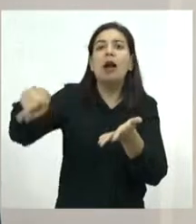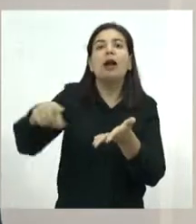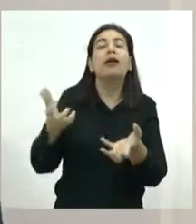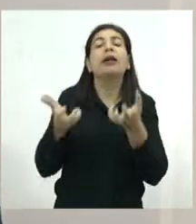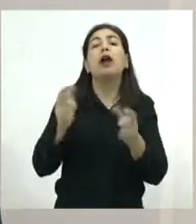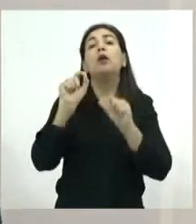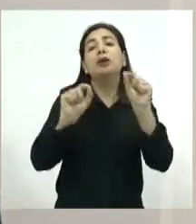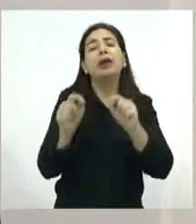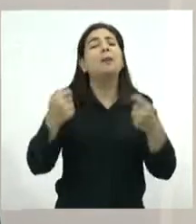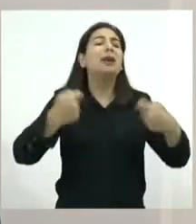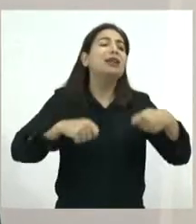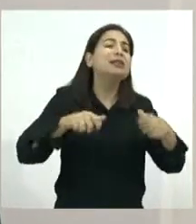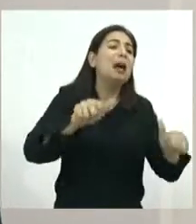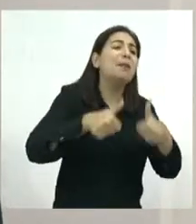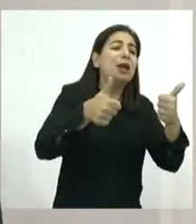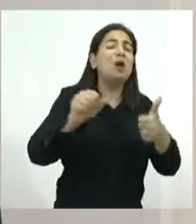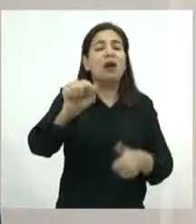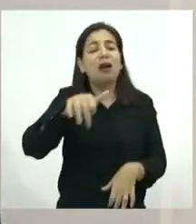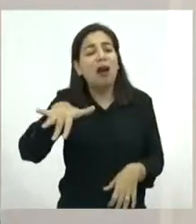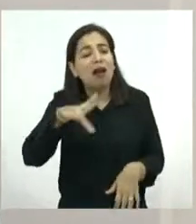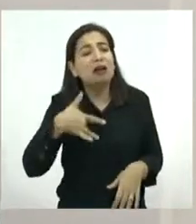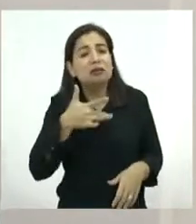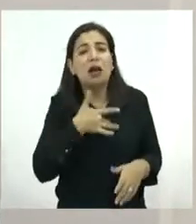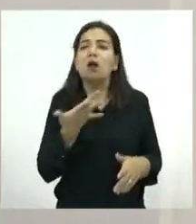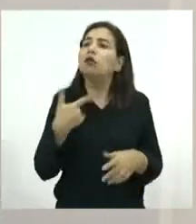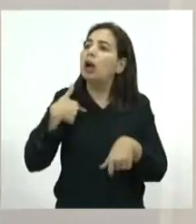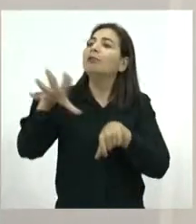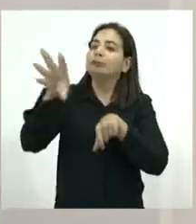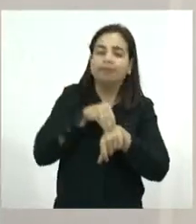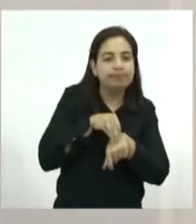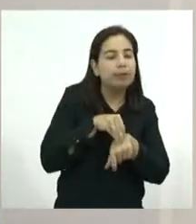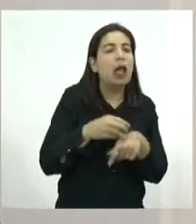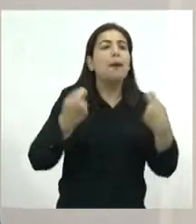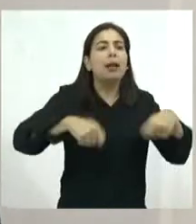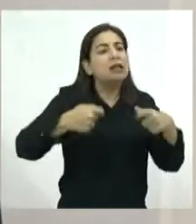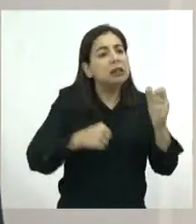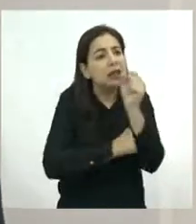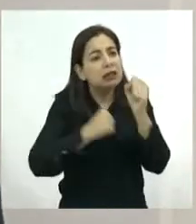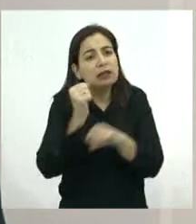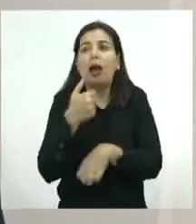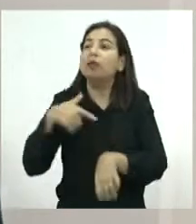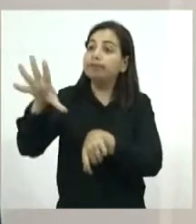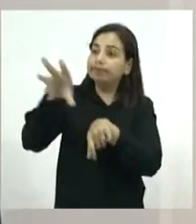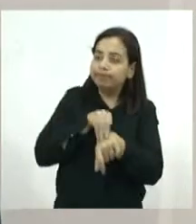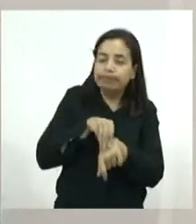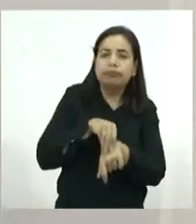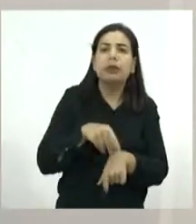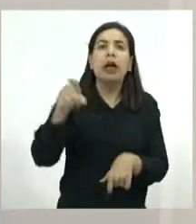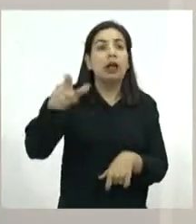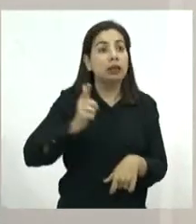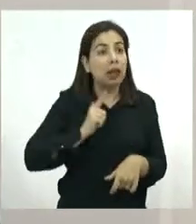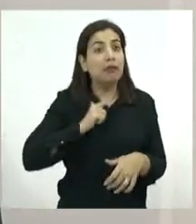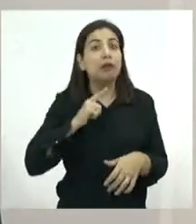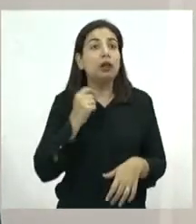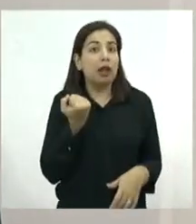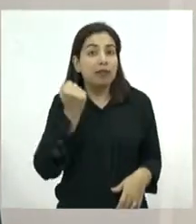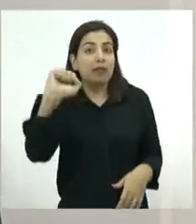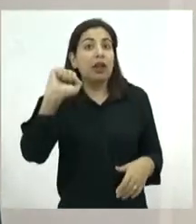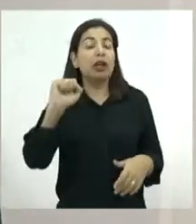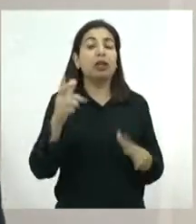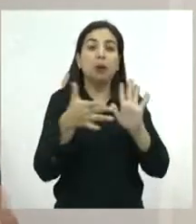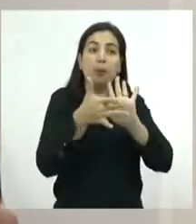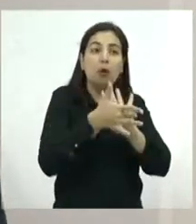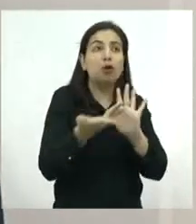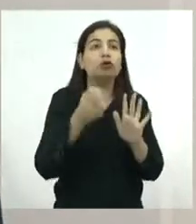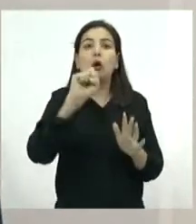de infraestrutura, de saúde, de educação. As pessoas iam lá para defender o posto de saúde, para cobrar alguma coisa da